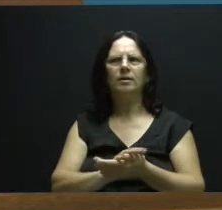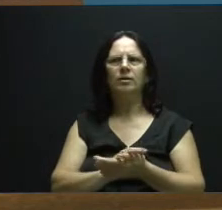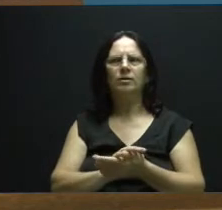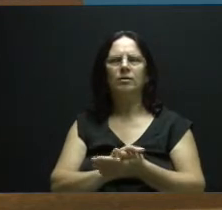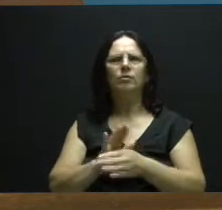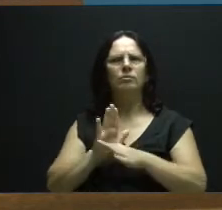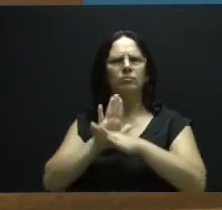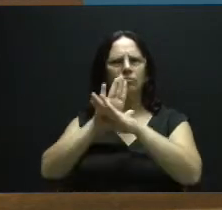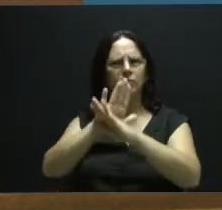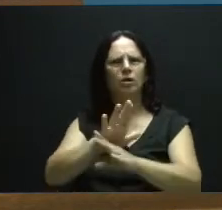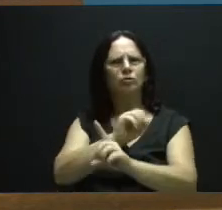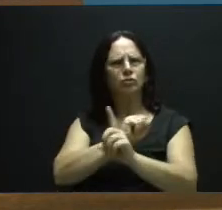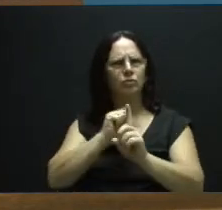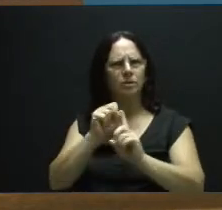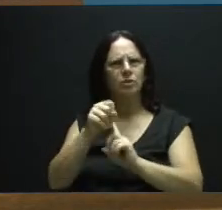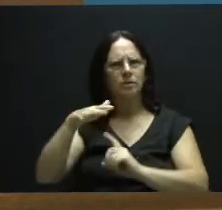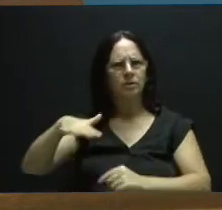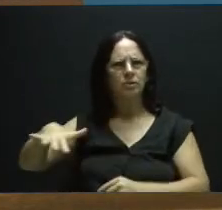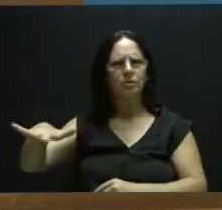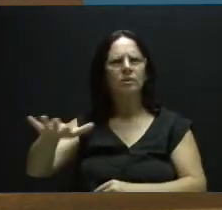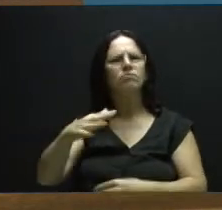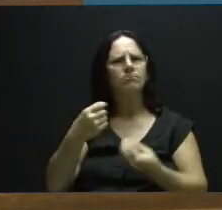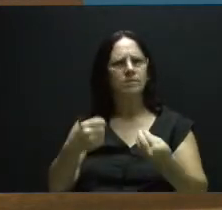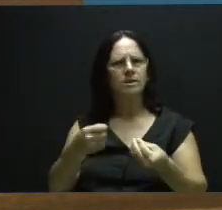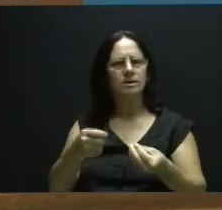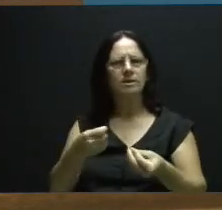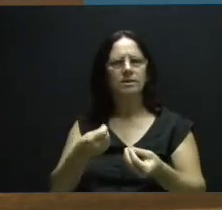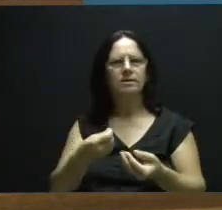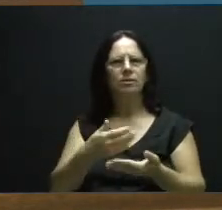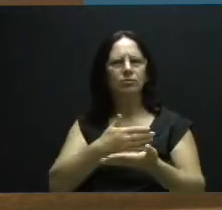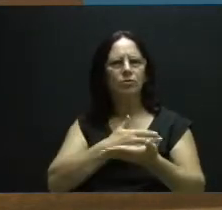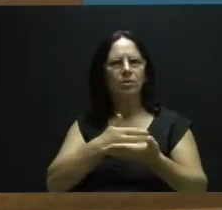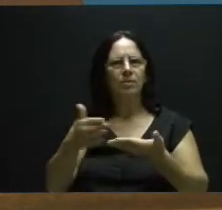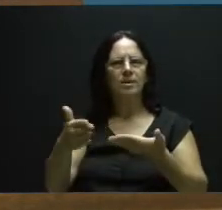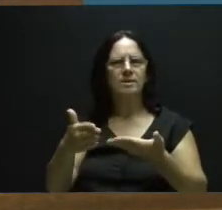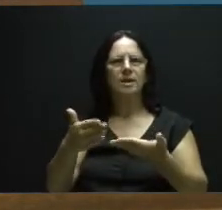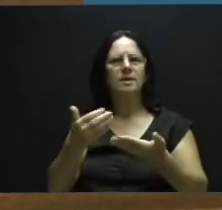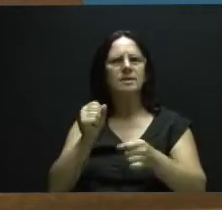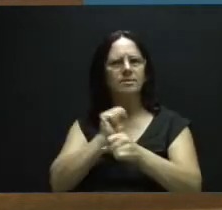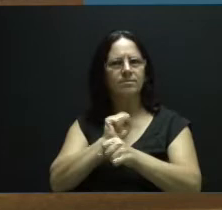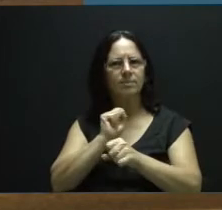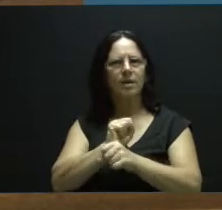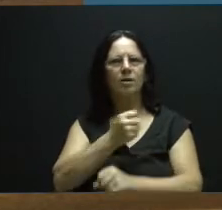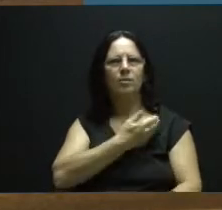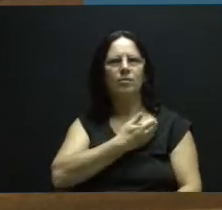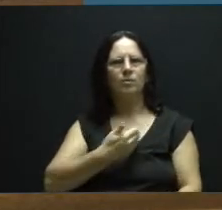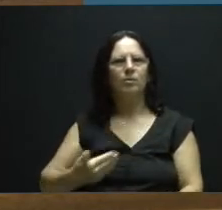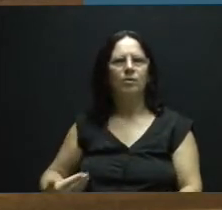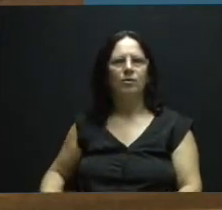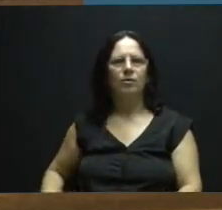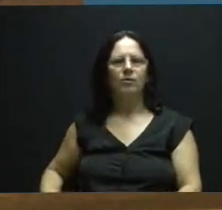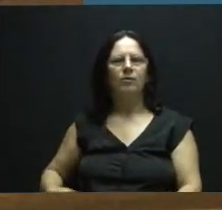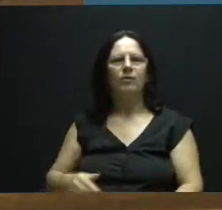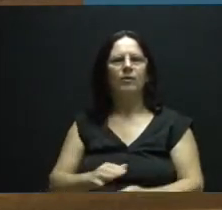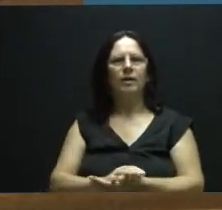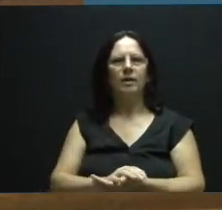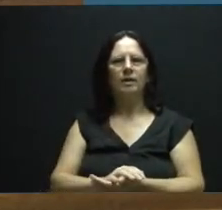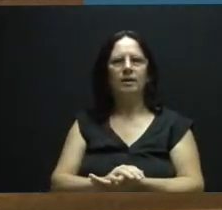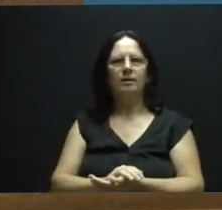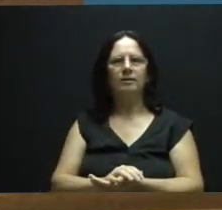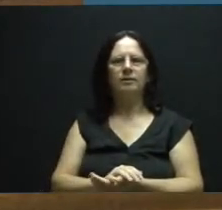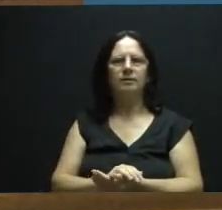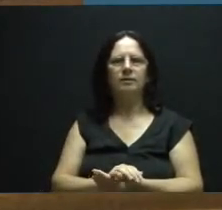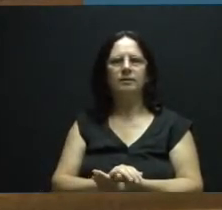precisa definitivamente colocar em prática espero que o governo municipal faça assim o projeto vai gerar custo para nossa